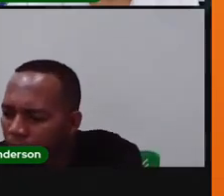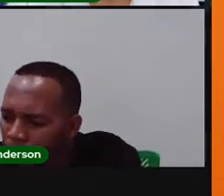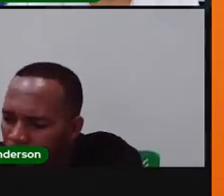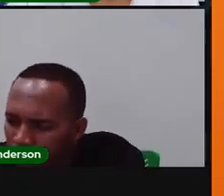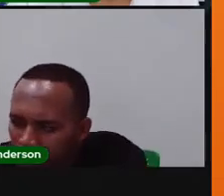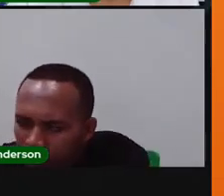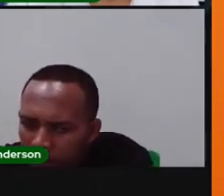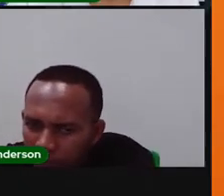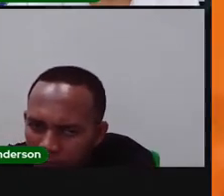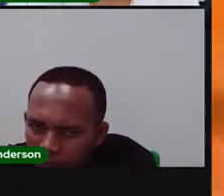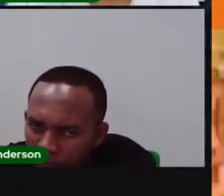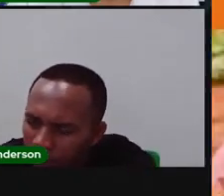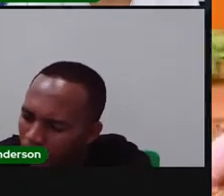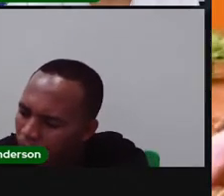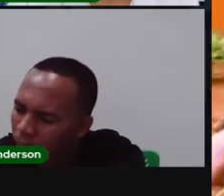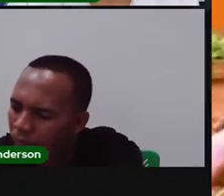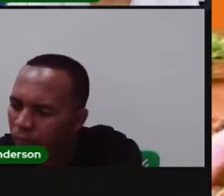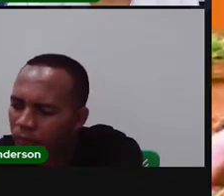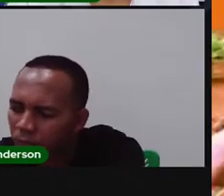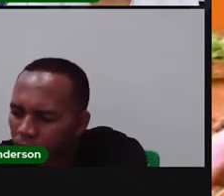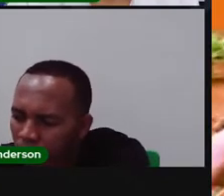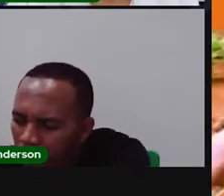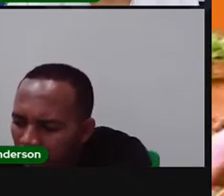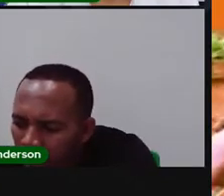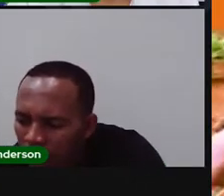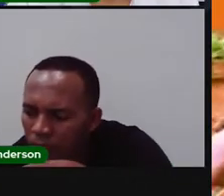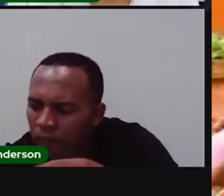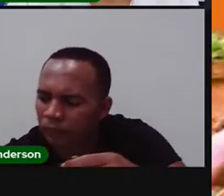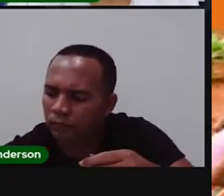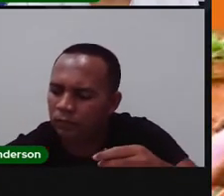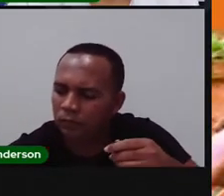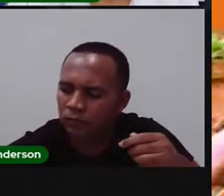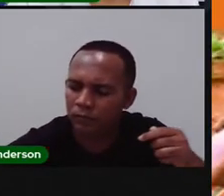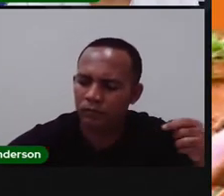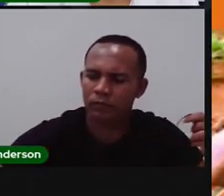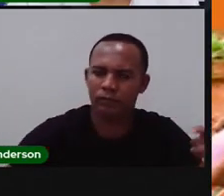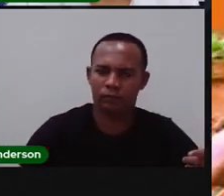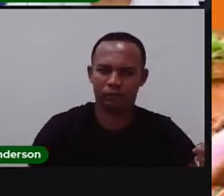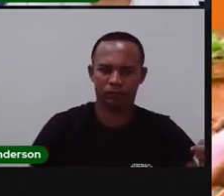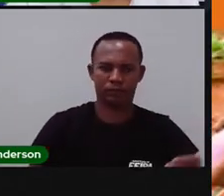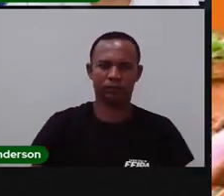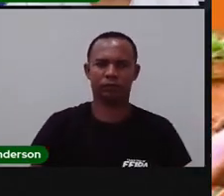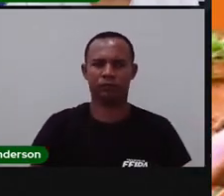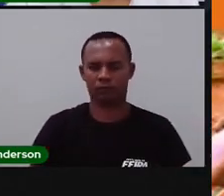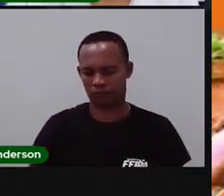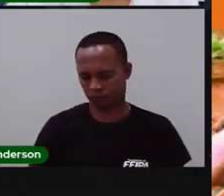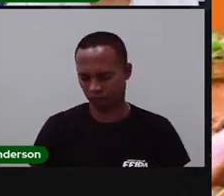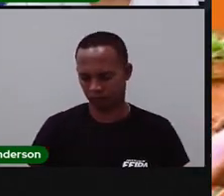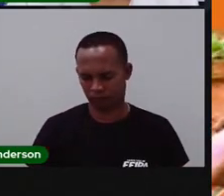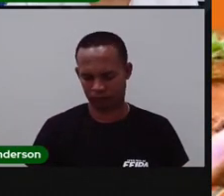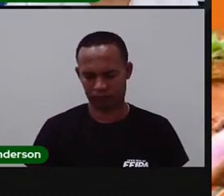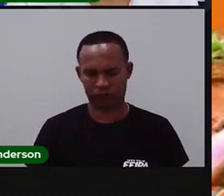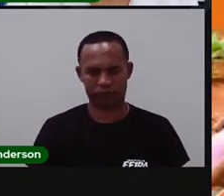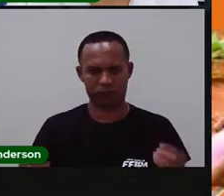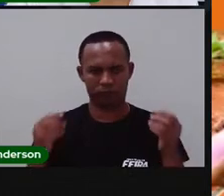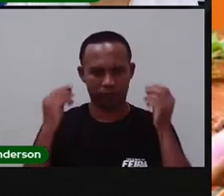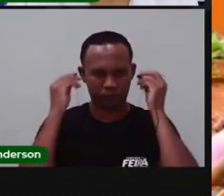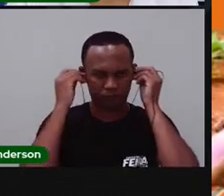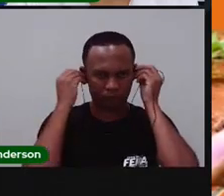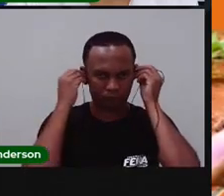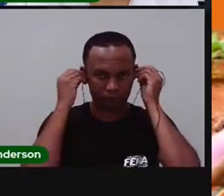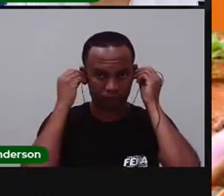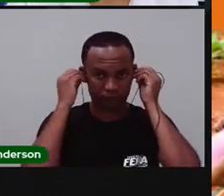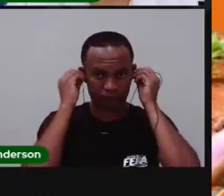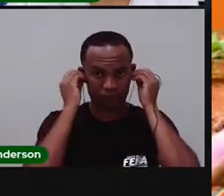de litosfera, onde habitam os seres vivos e de onde tiramos nossos alimentos, de origem